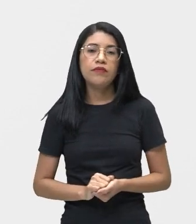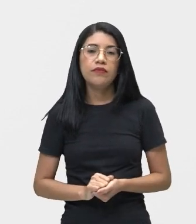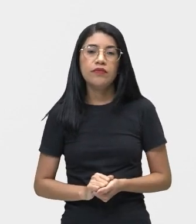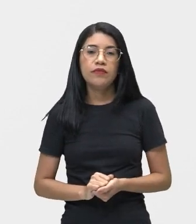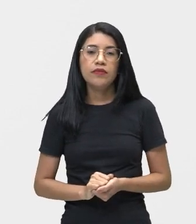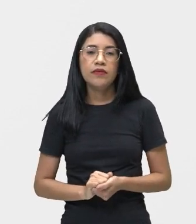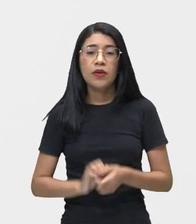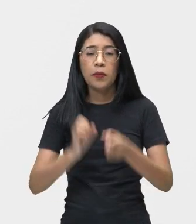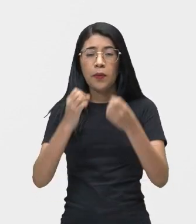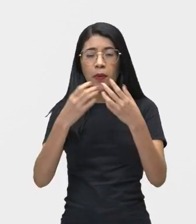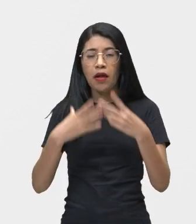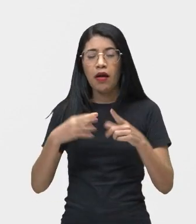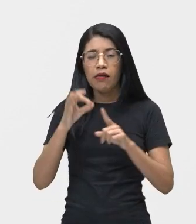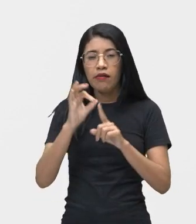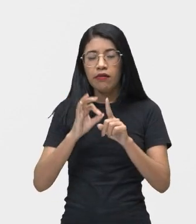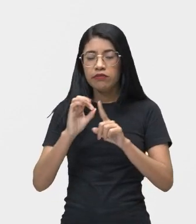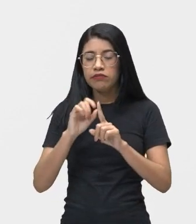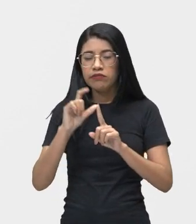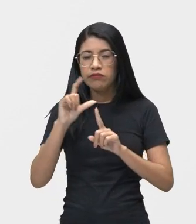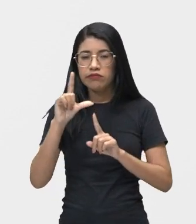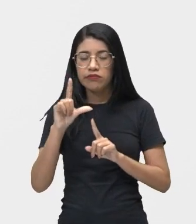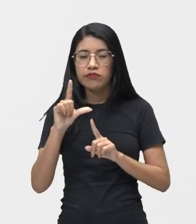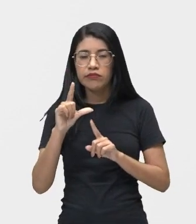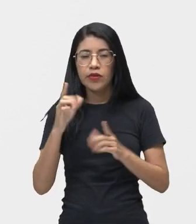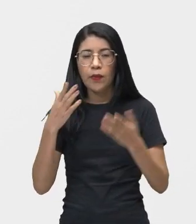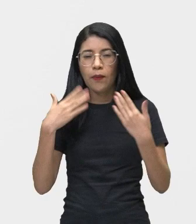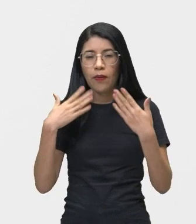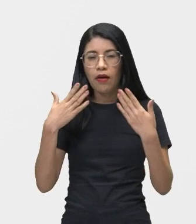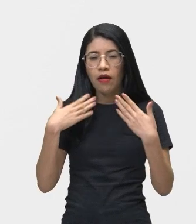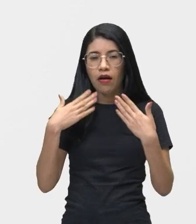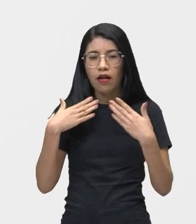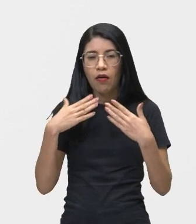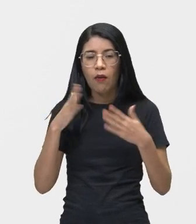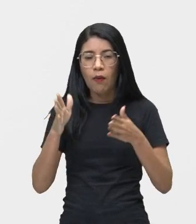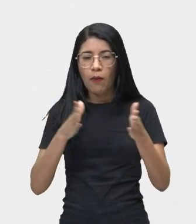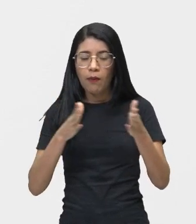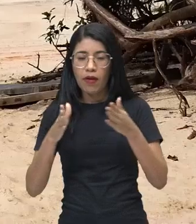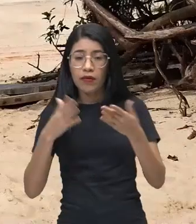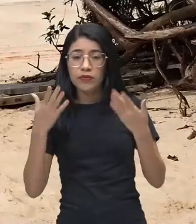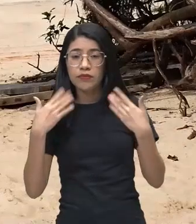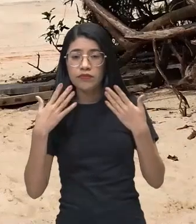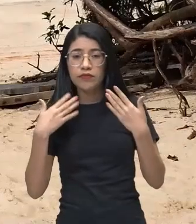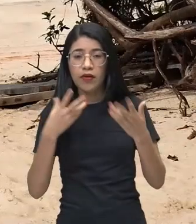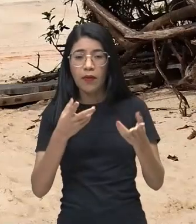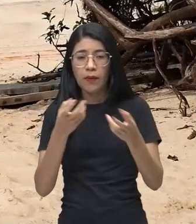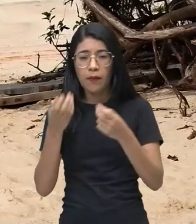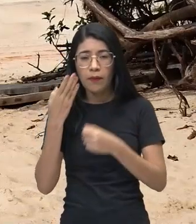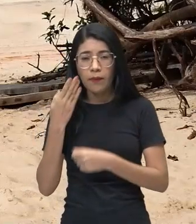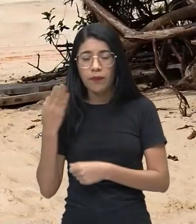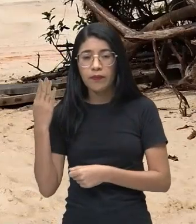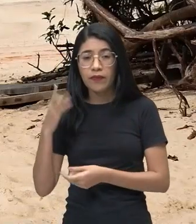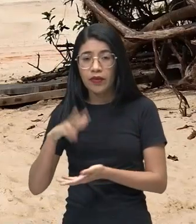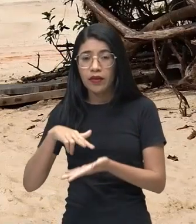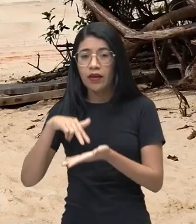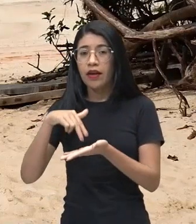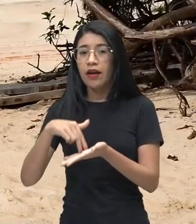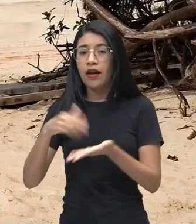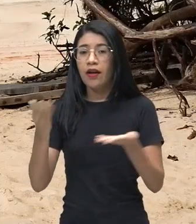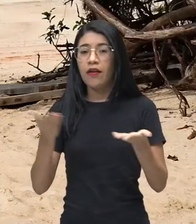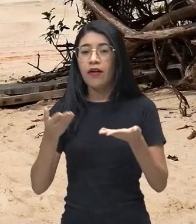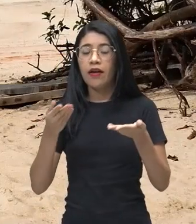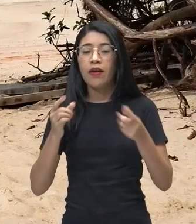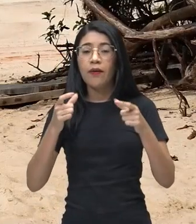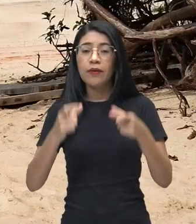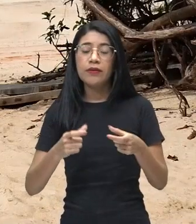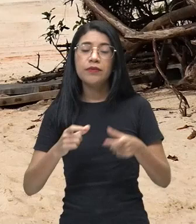altas temperaturas, envolvendo aí um calor, verão, olha, pessoal, onde eu estou agora, olha aí.